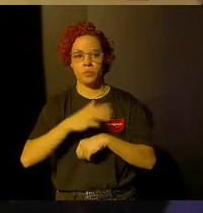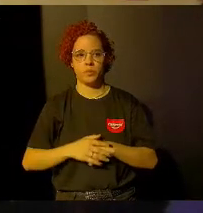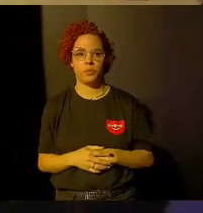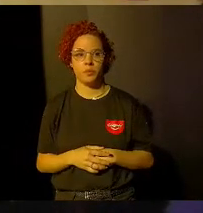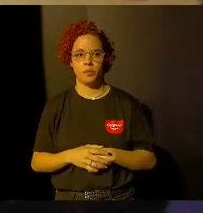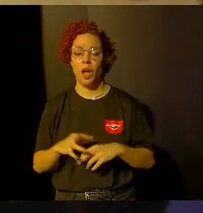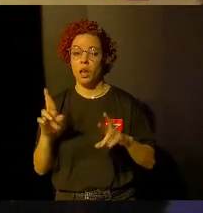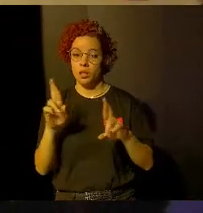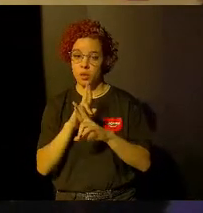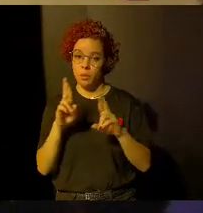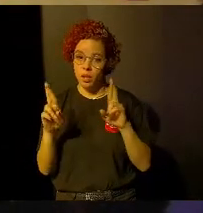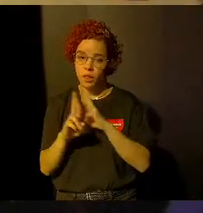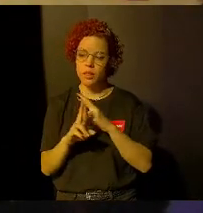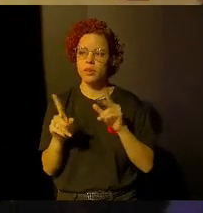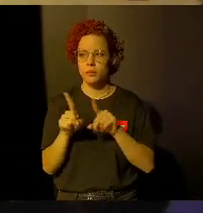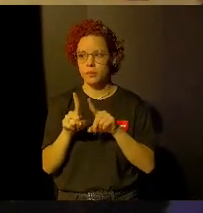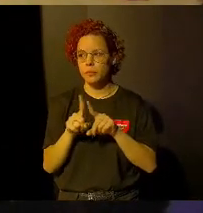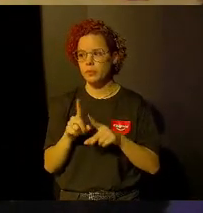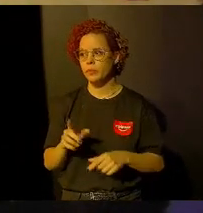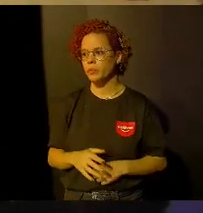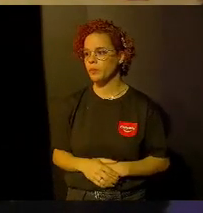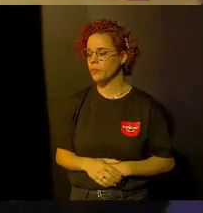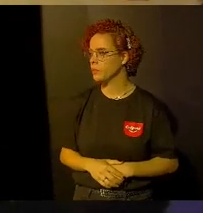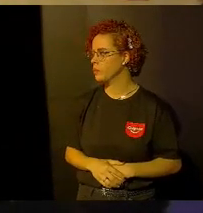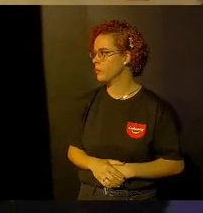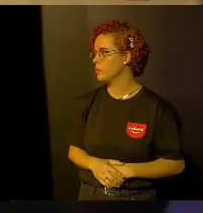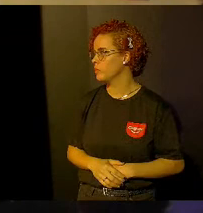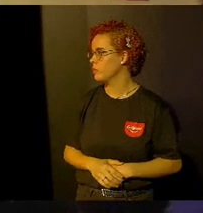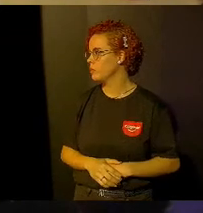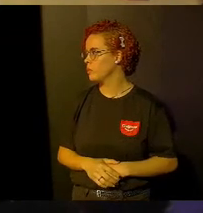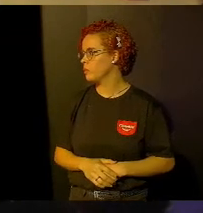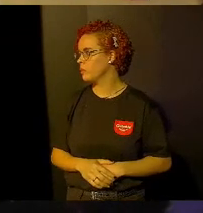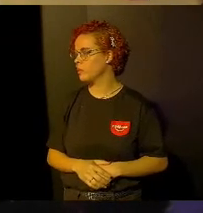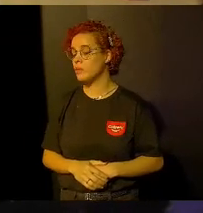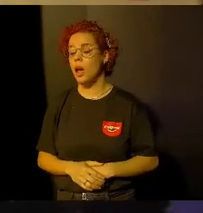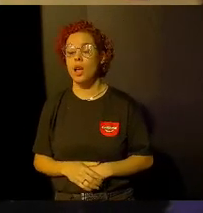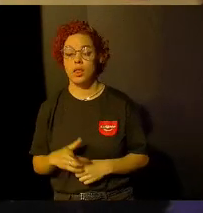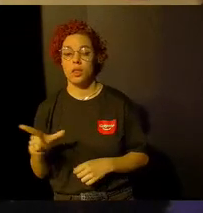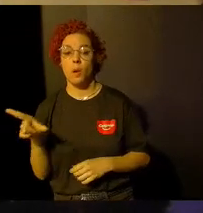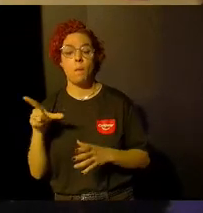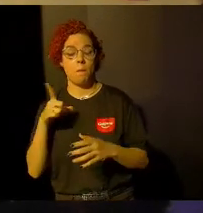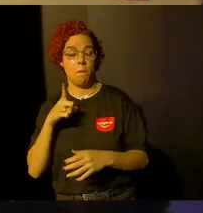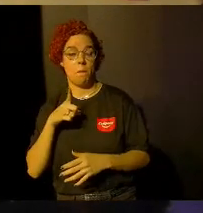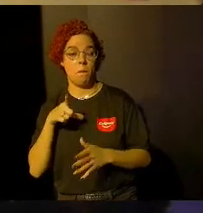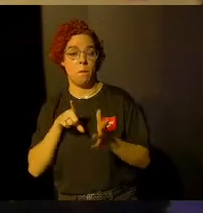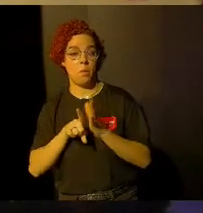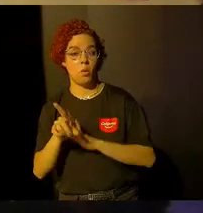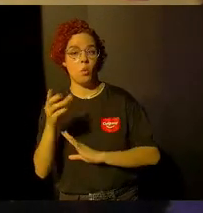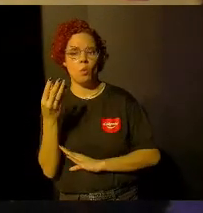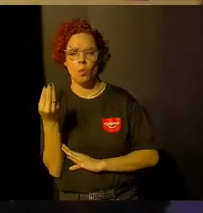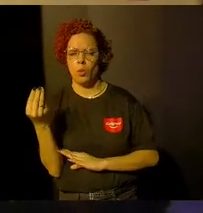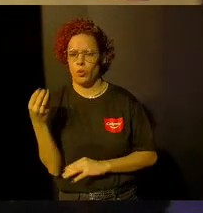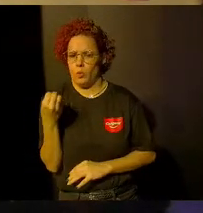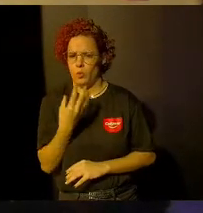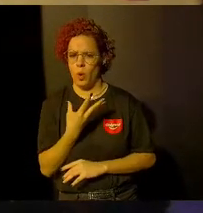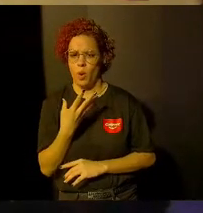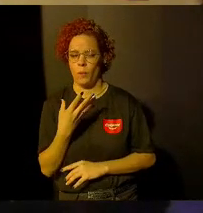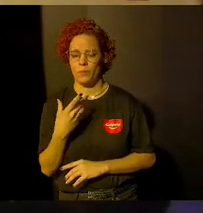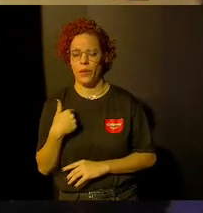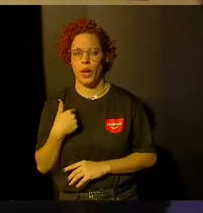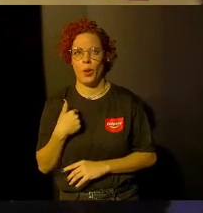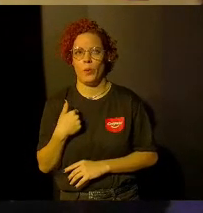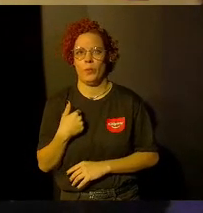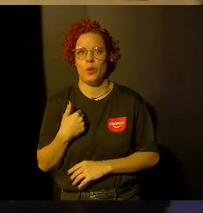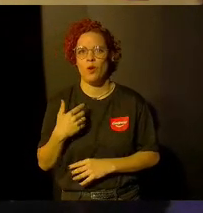relação a luz externa mandou uma pergunta muito boa dizendo que ela é uma jovem estudante